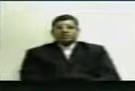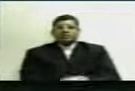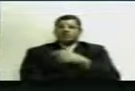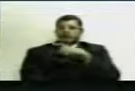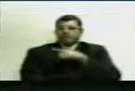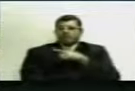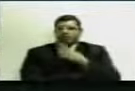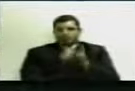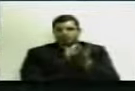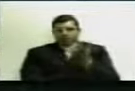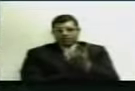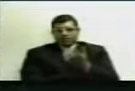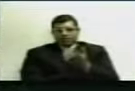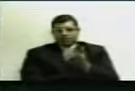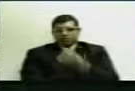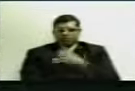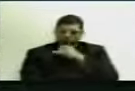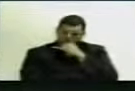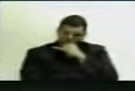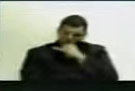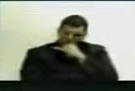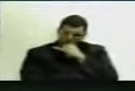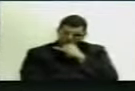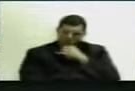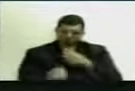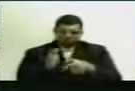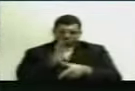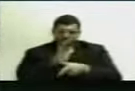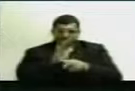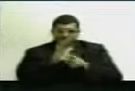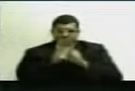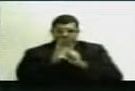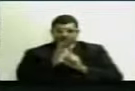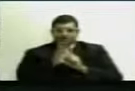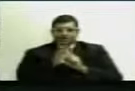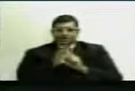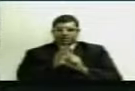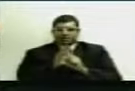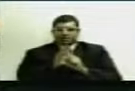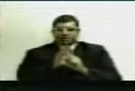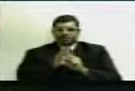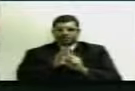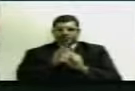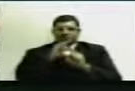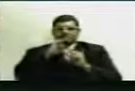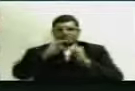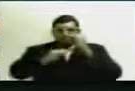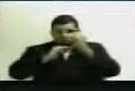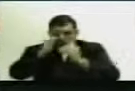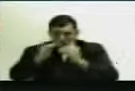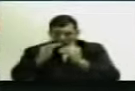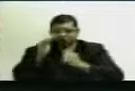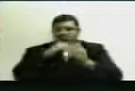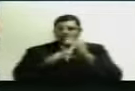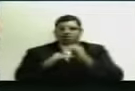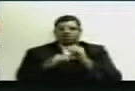há algo de triste retrocesso, deputado Belarmino Lins. Deputado Belarmino Lins, deputado Luiz